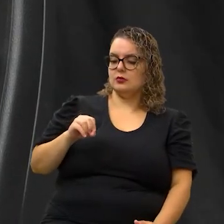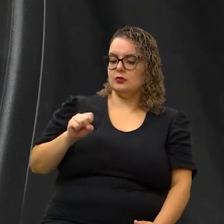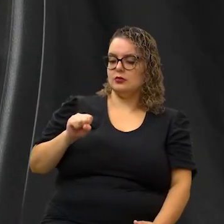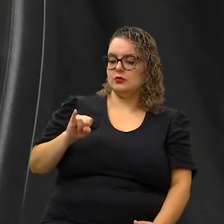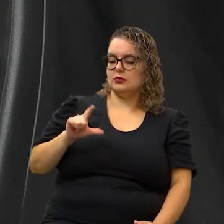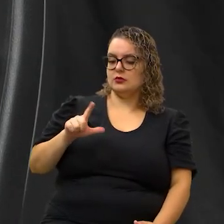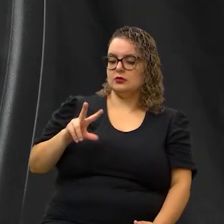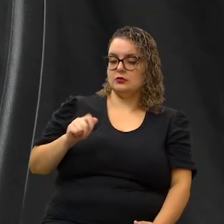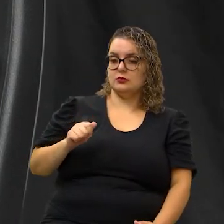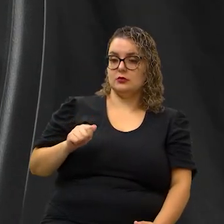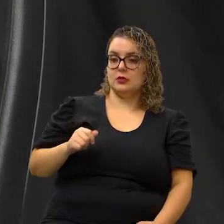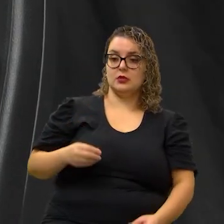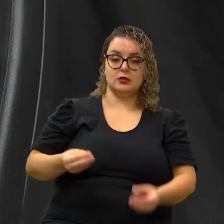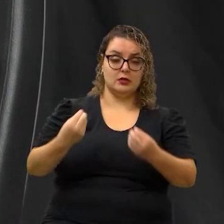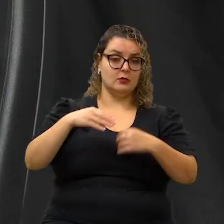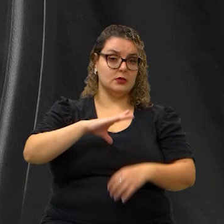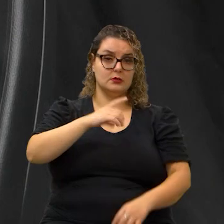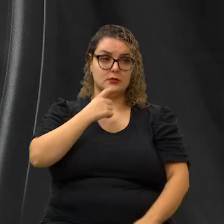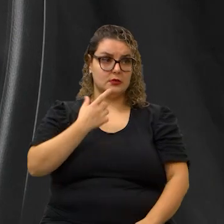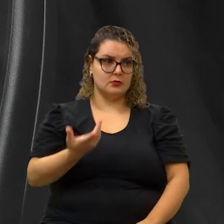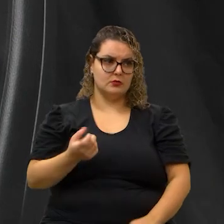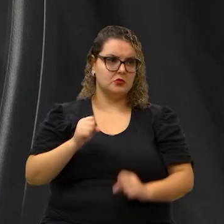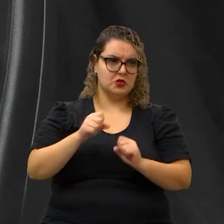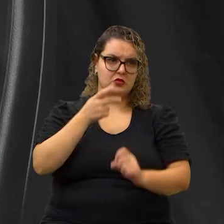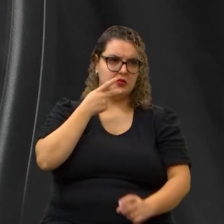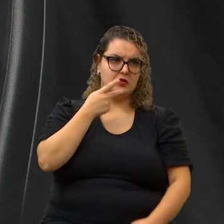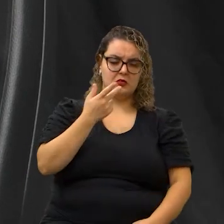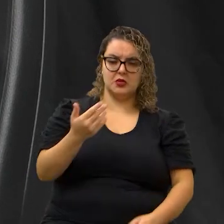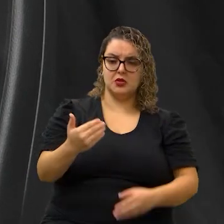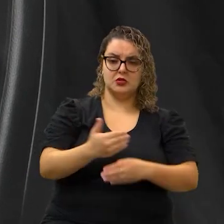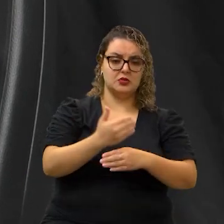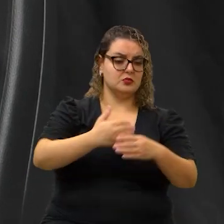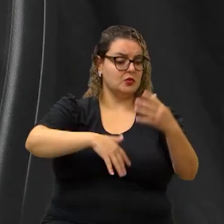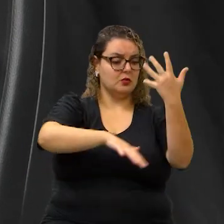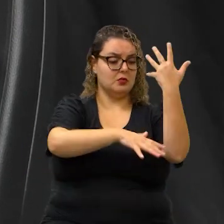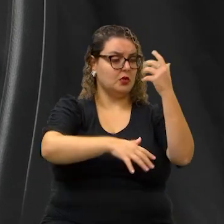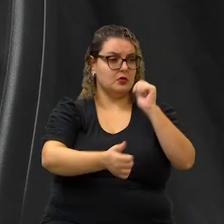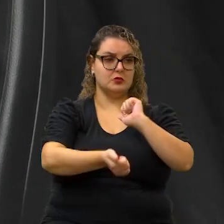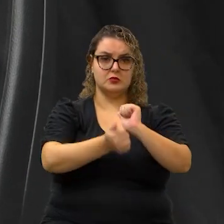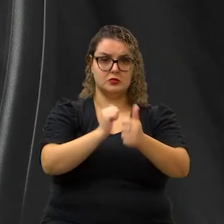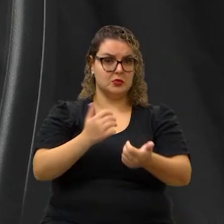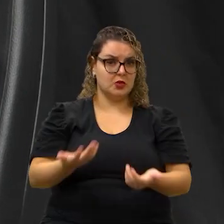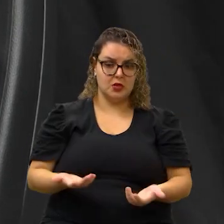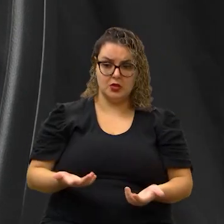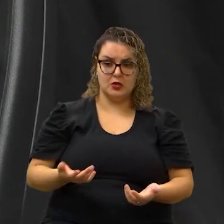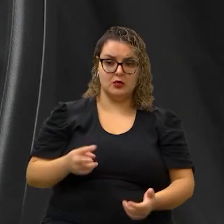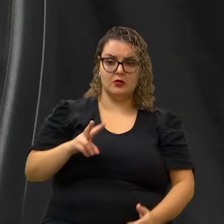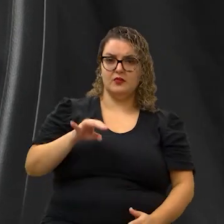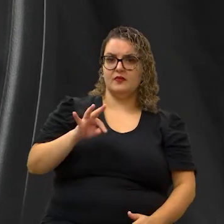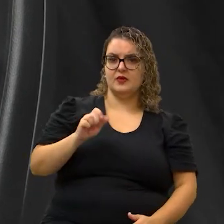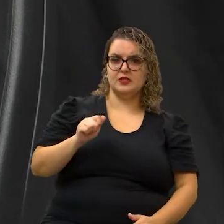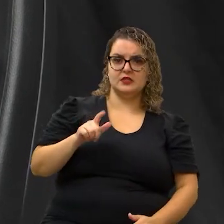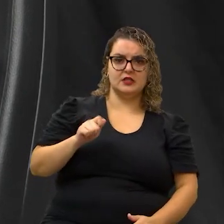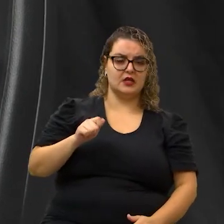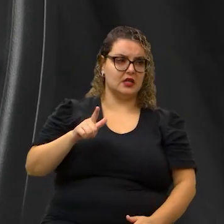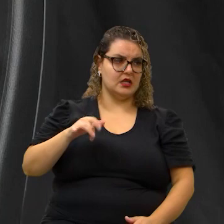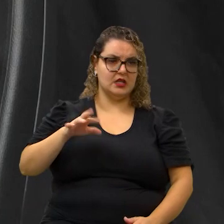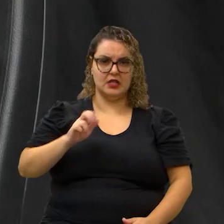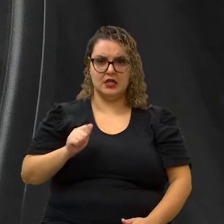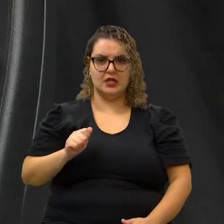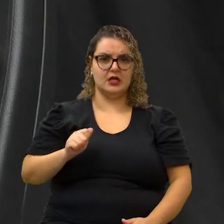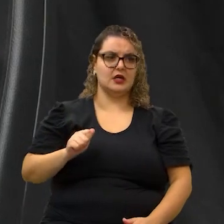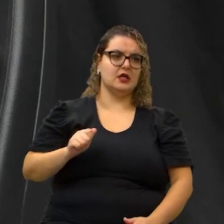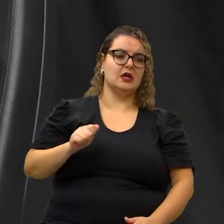trouxe para a cidade. Correto. Então, poderia falar de construção de praças esportivas, tanto como no Vista